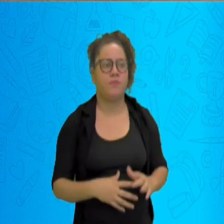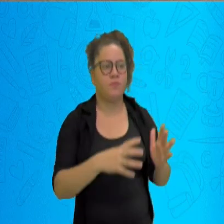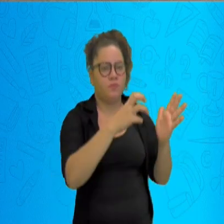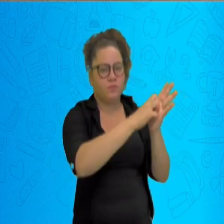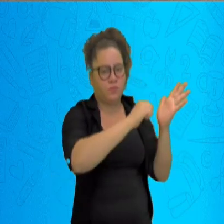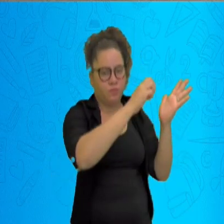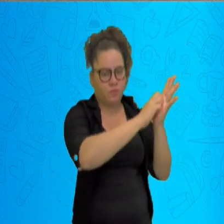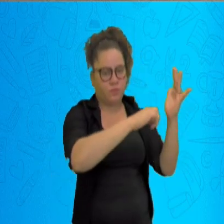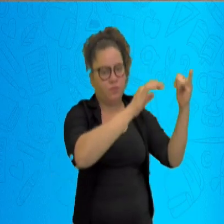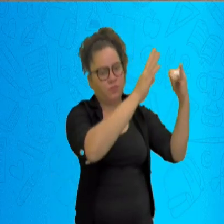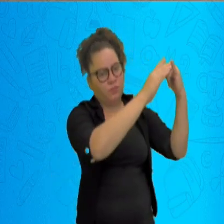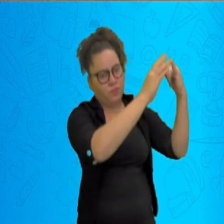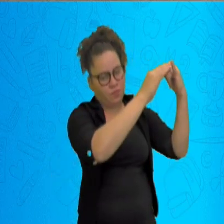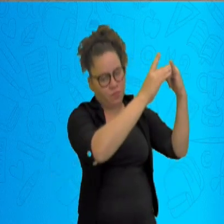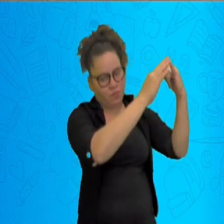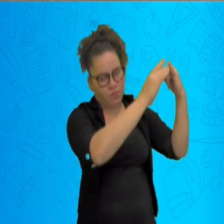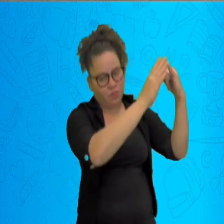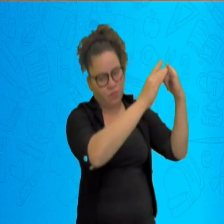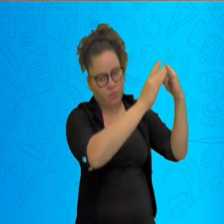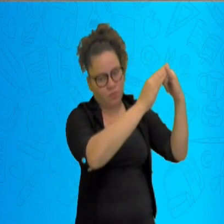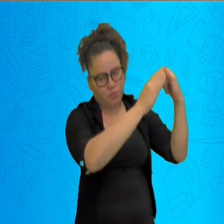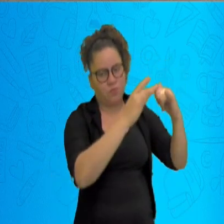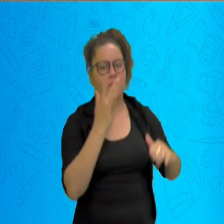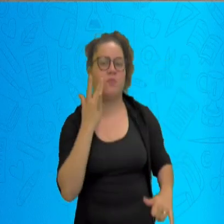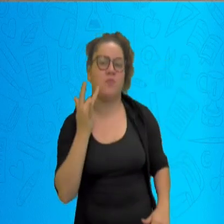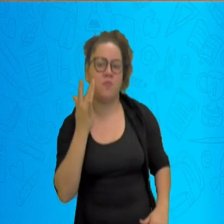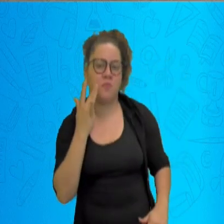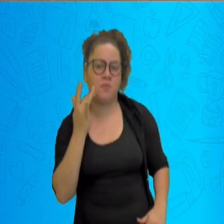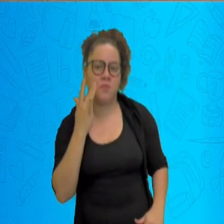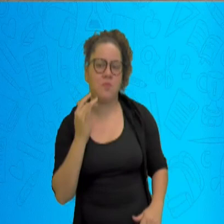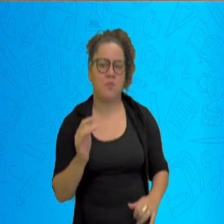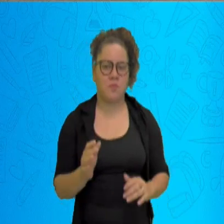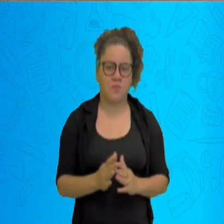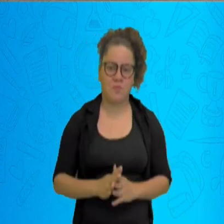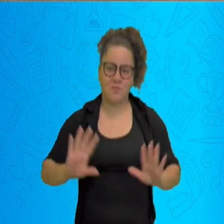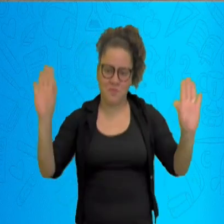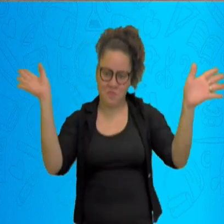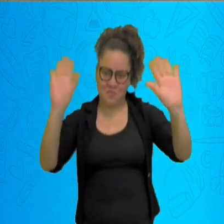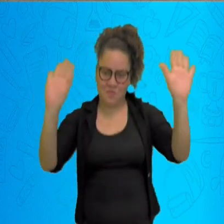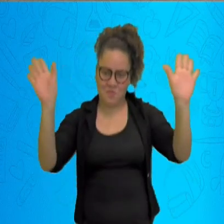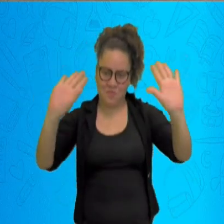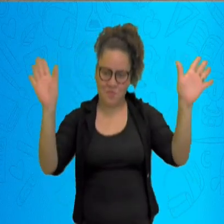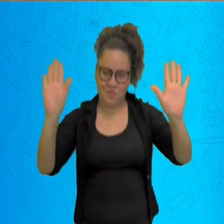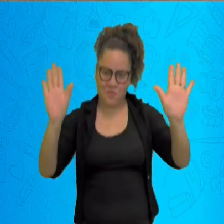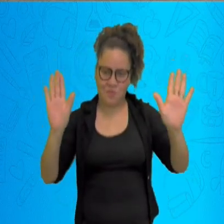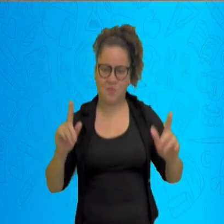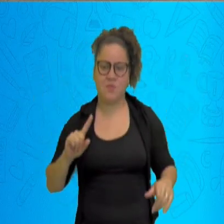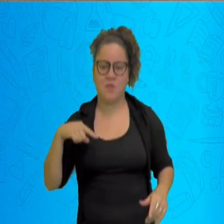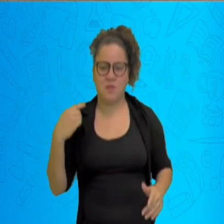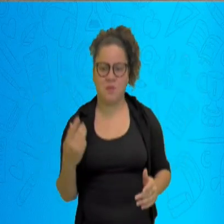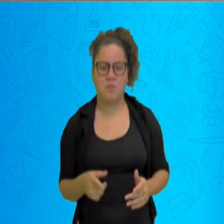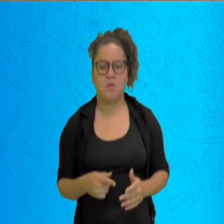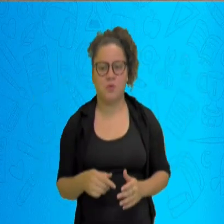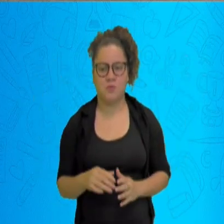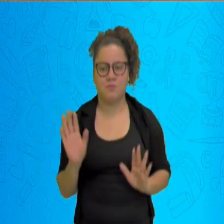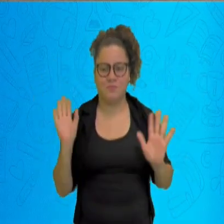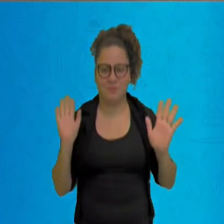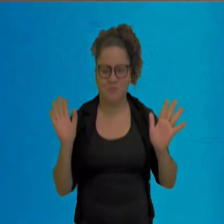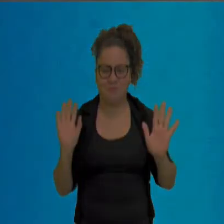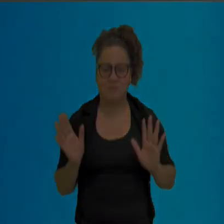se inscreva em nosso canal do YouTube SMED GV. Tchau e até a próxima aula.